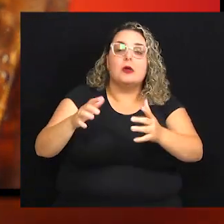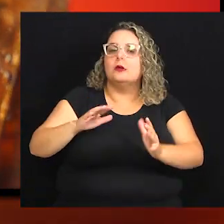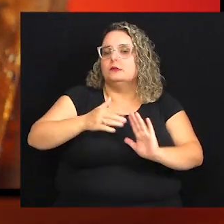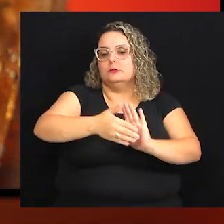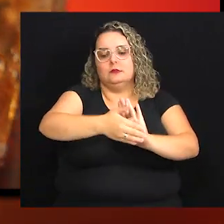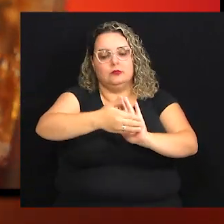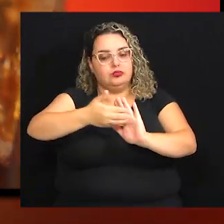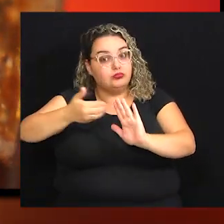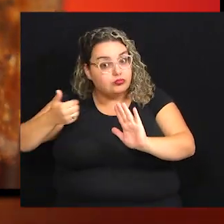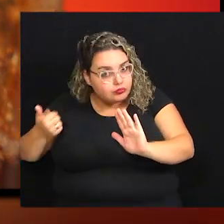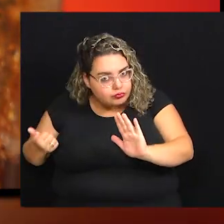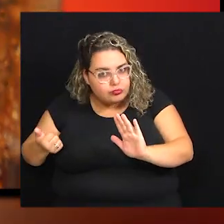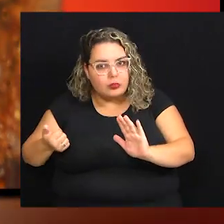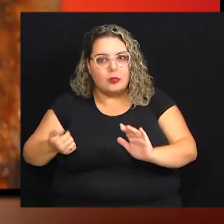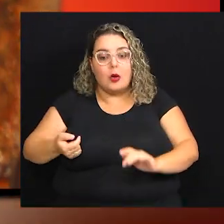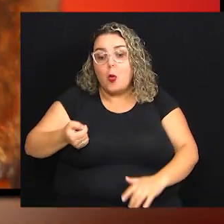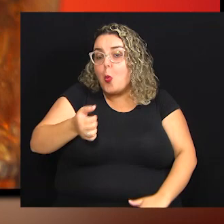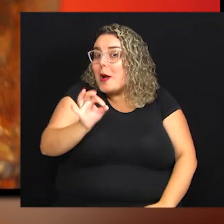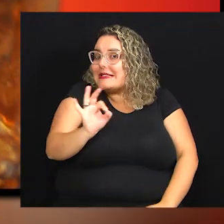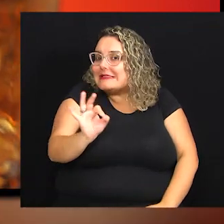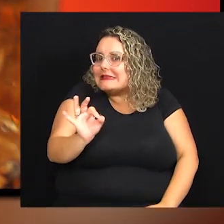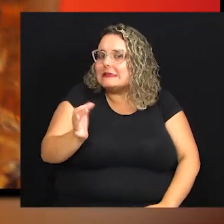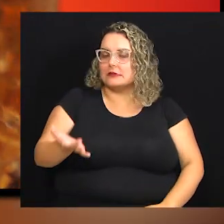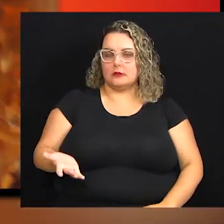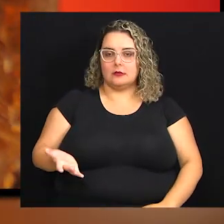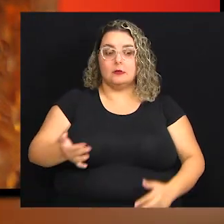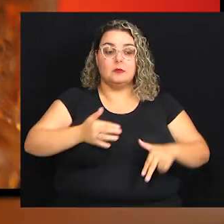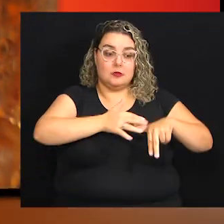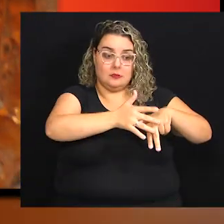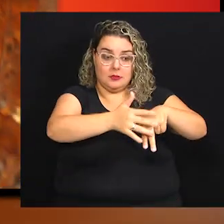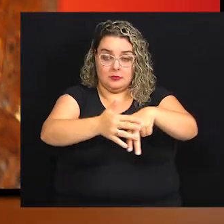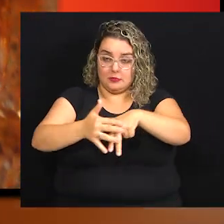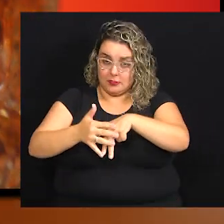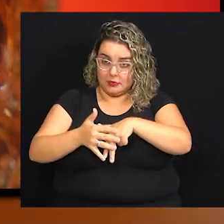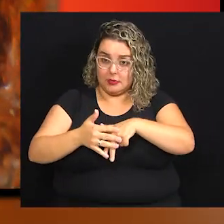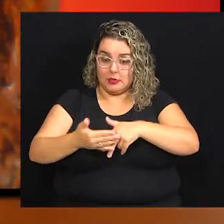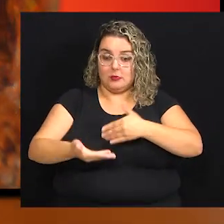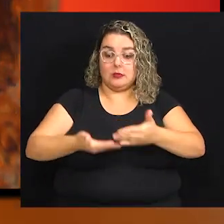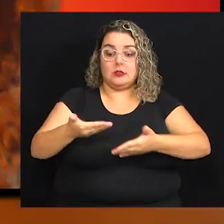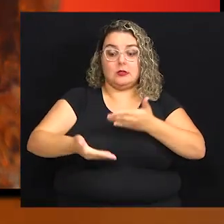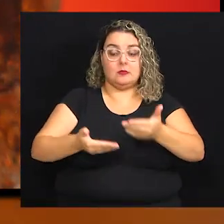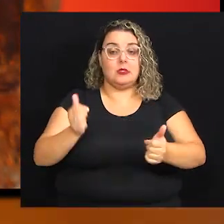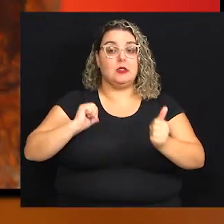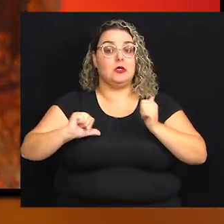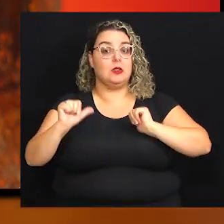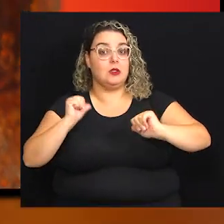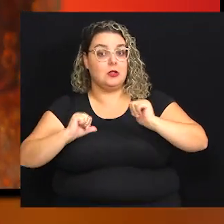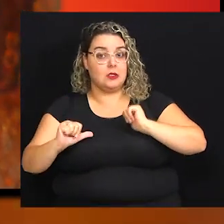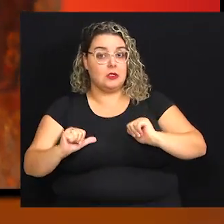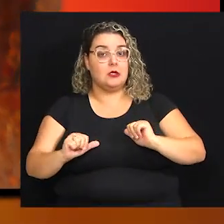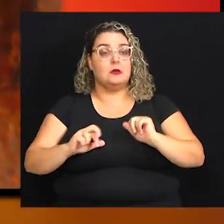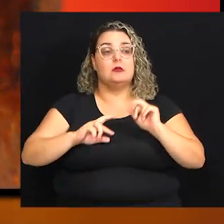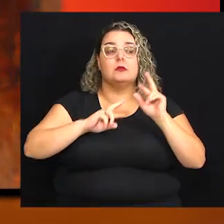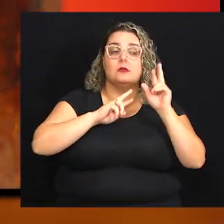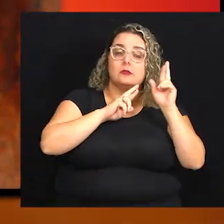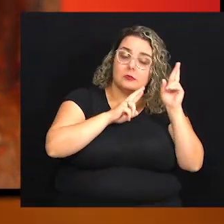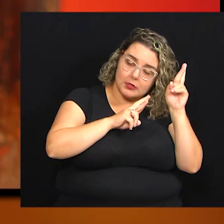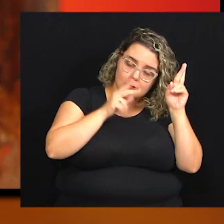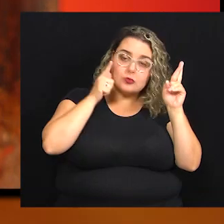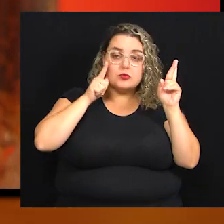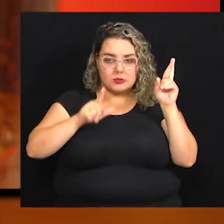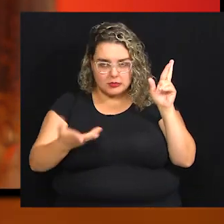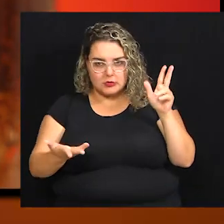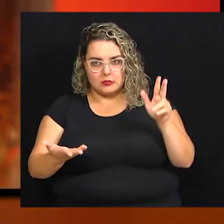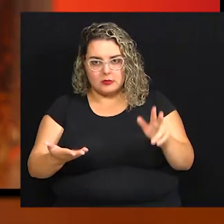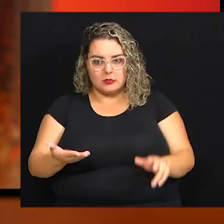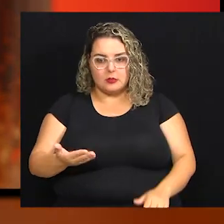tem que tirar bastante. Inclusive para pacientes que fazem tratamento de ansiedade e insônia, nós